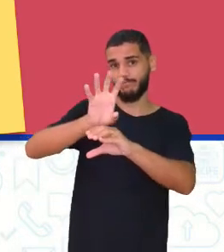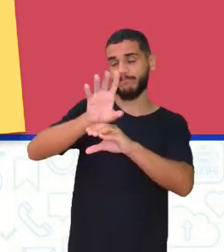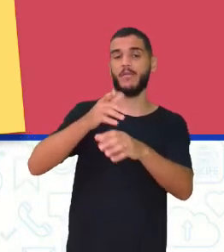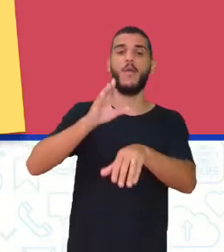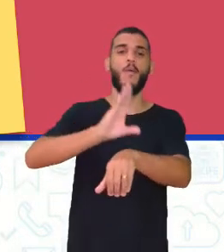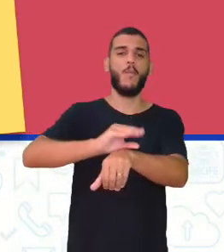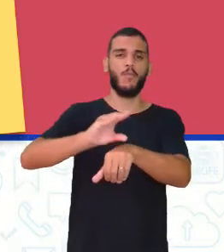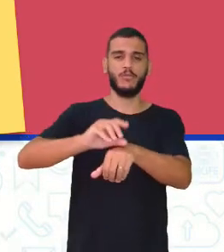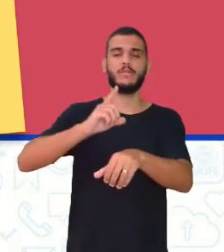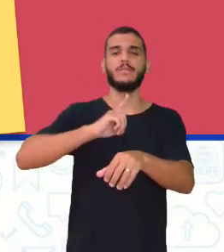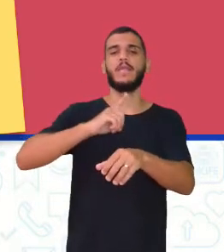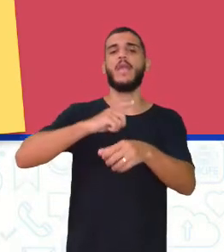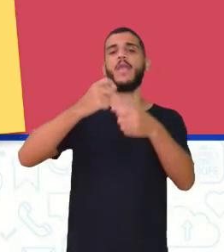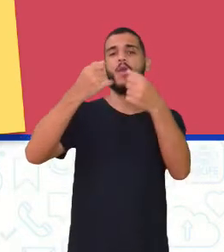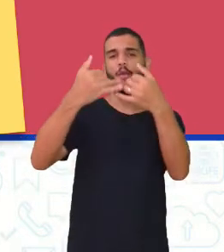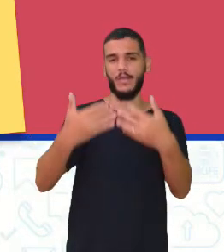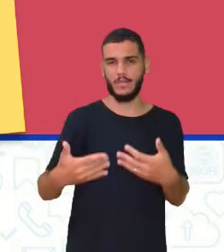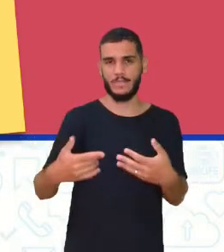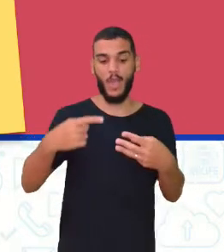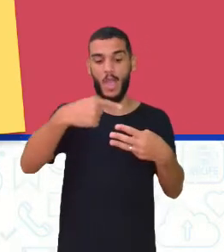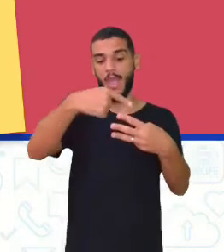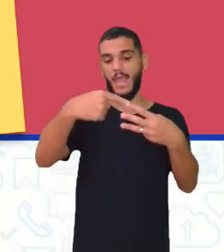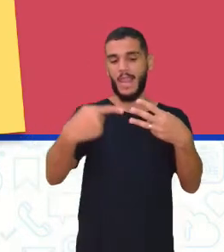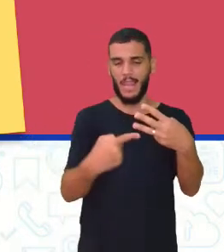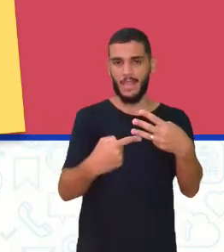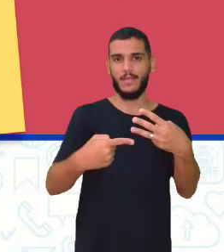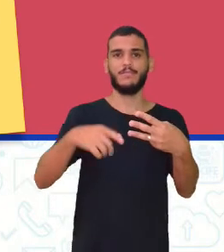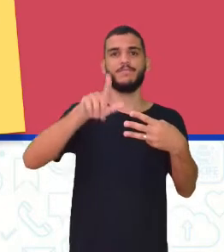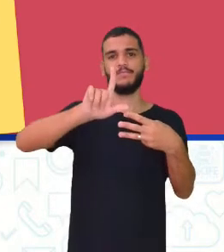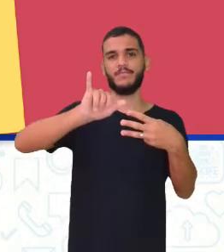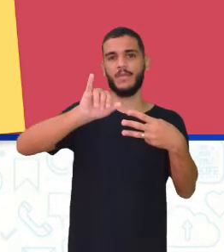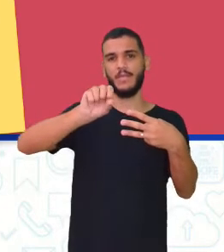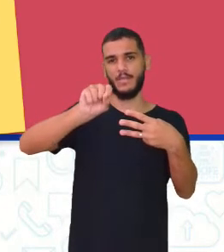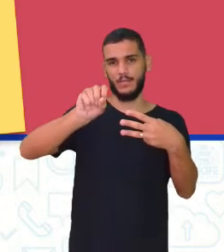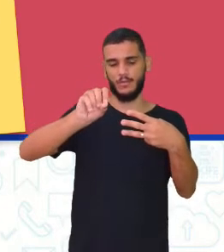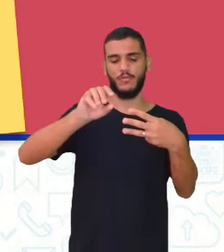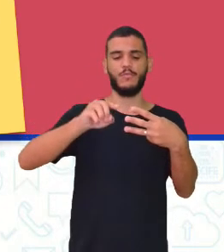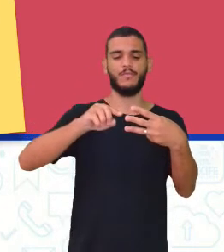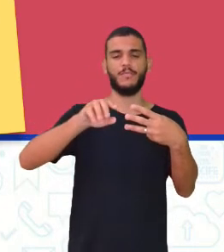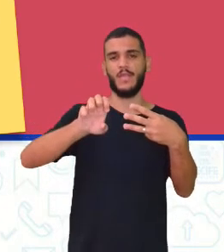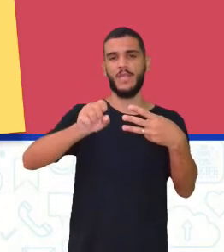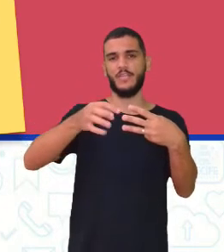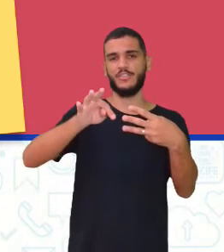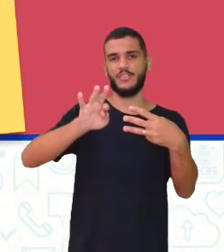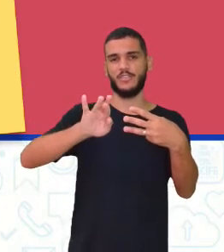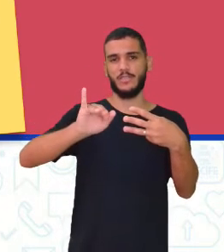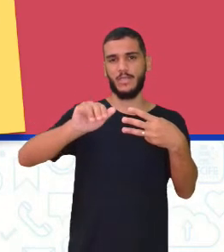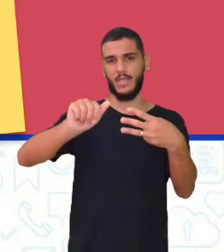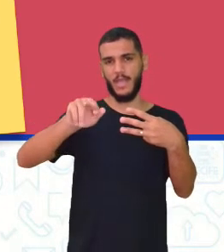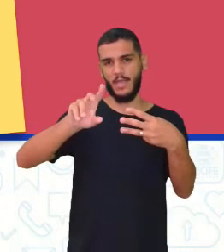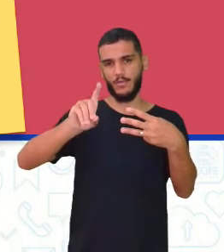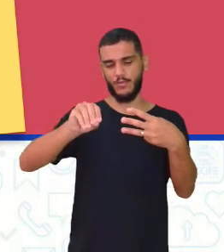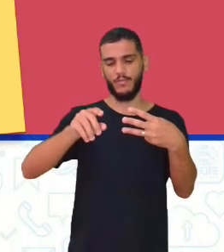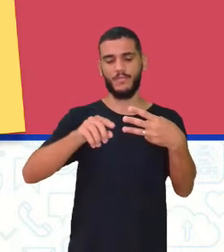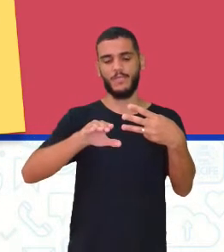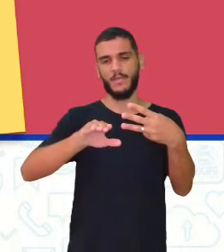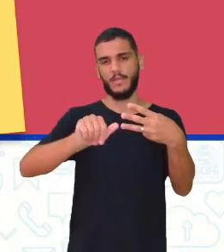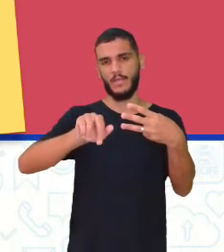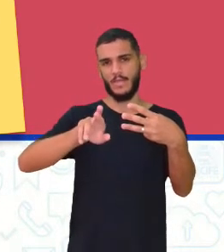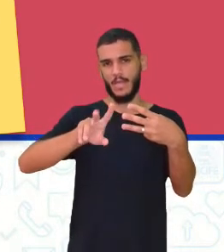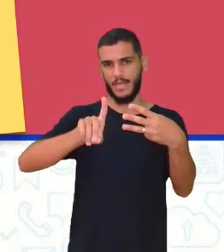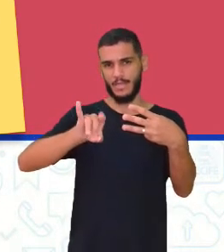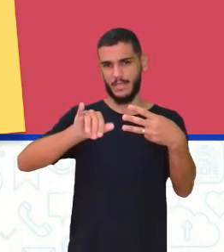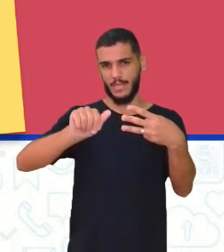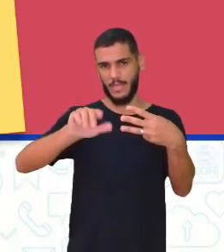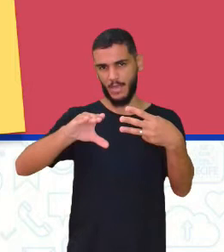ser classificados como liso, estriado e cardíaco. Que os músculos são responsáveis pelo equilíbrio do